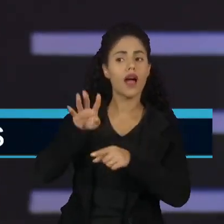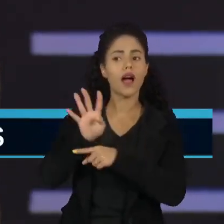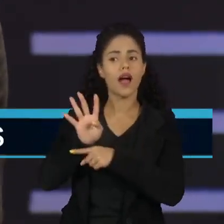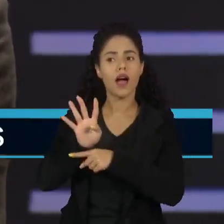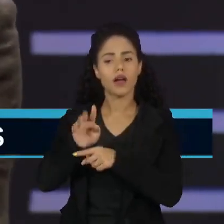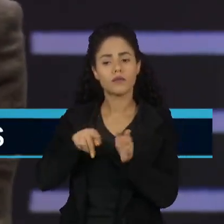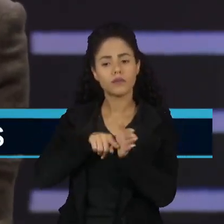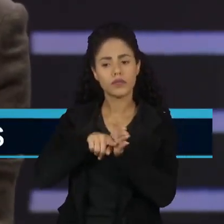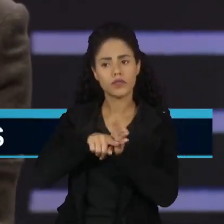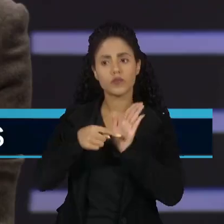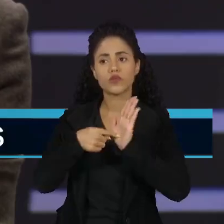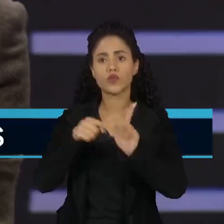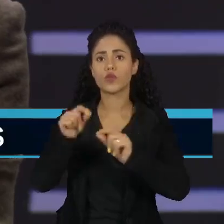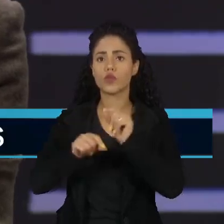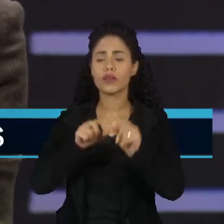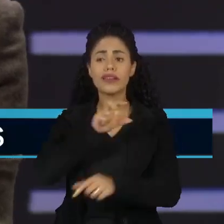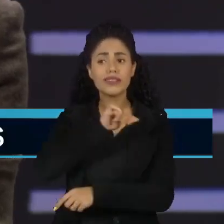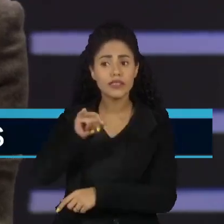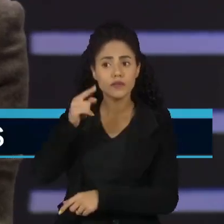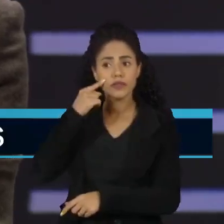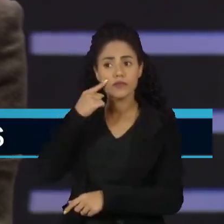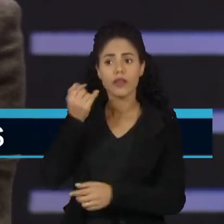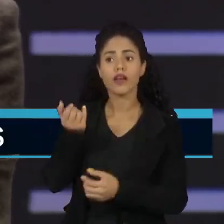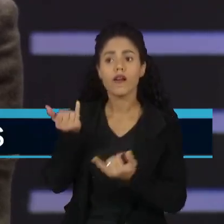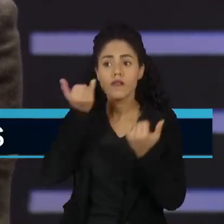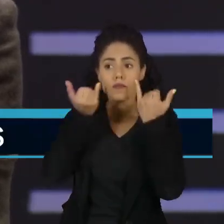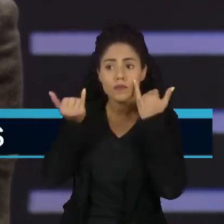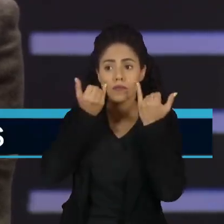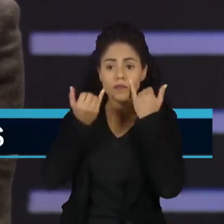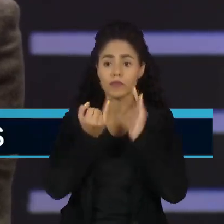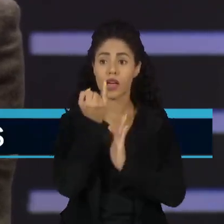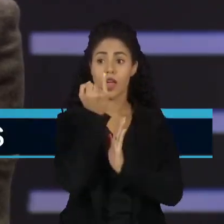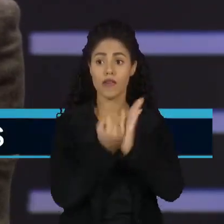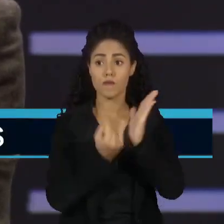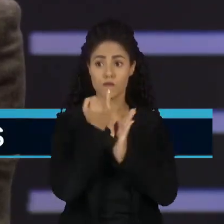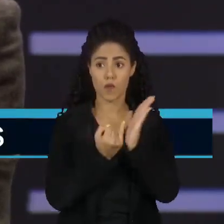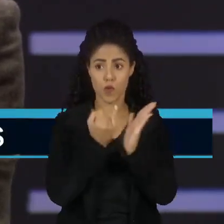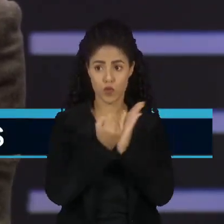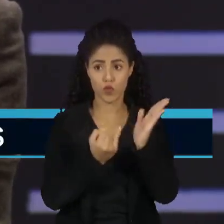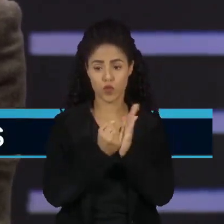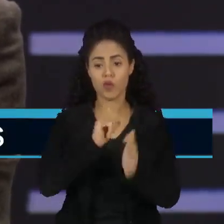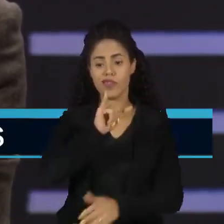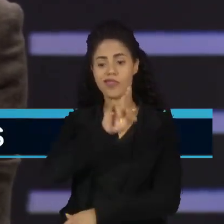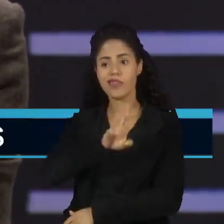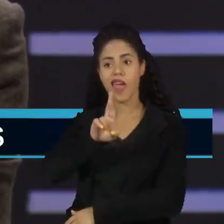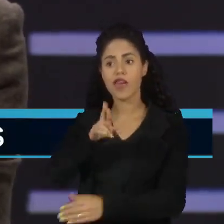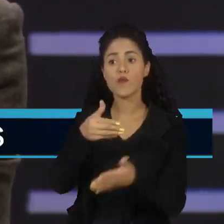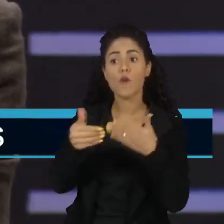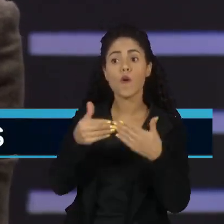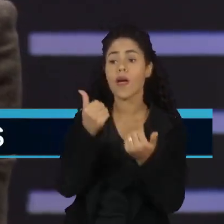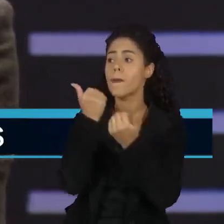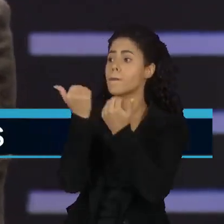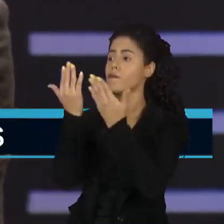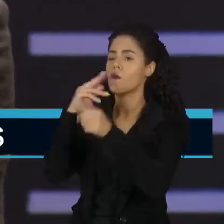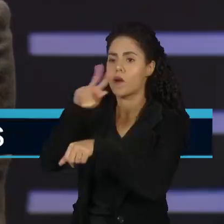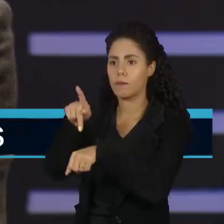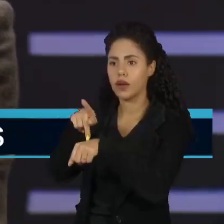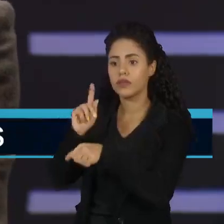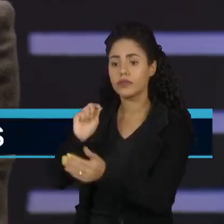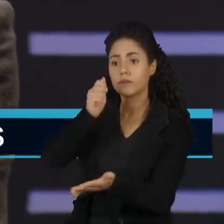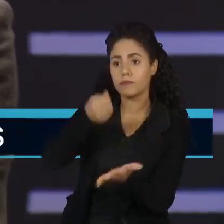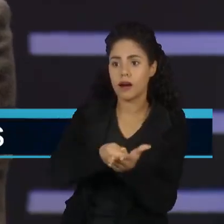também. Se você pegar a incidência de imposto de renda, que em qualquer país você